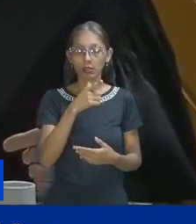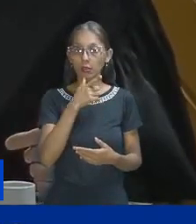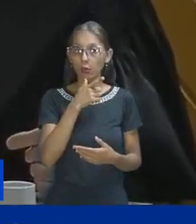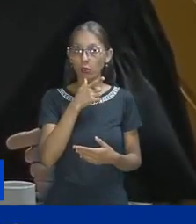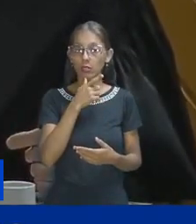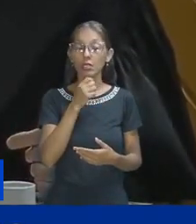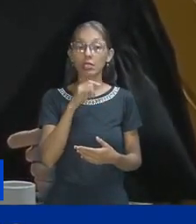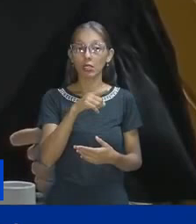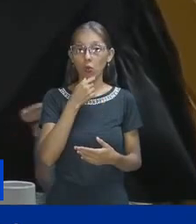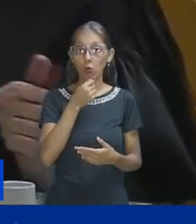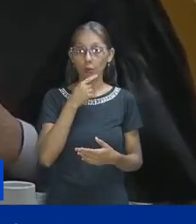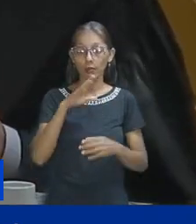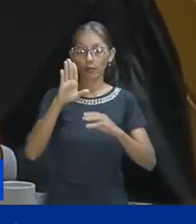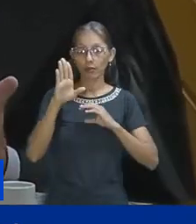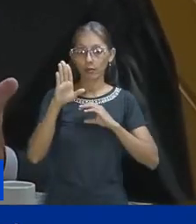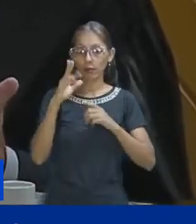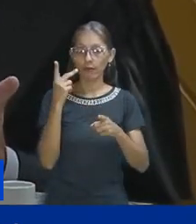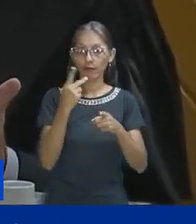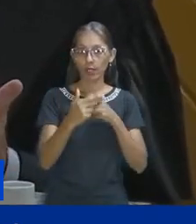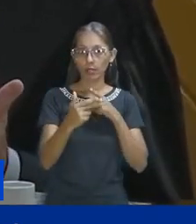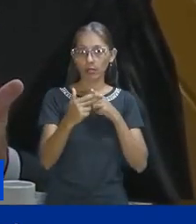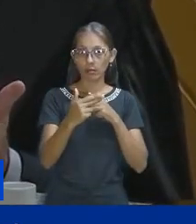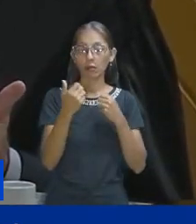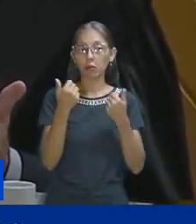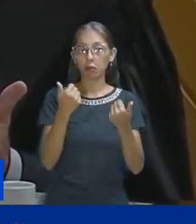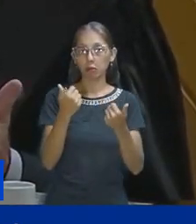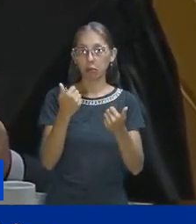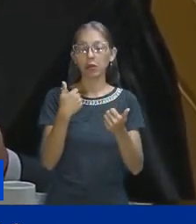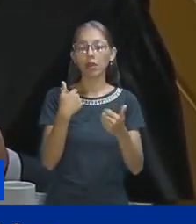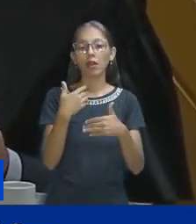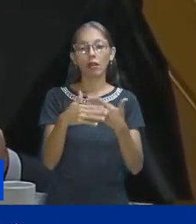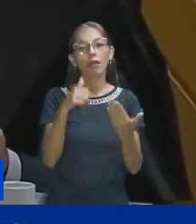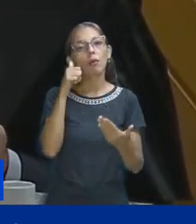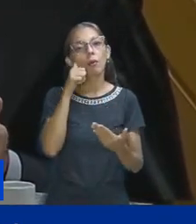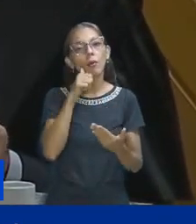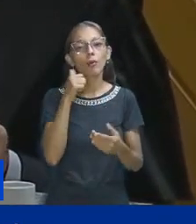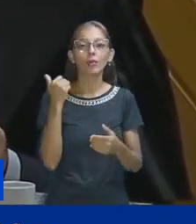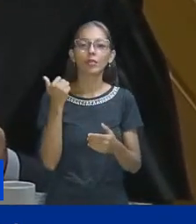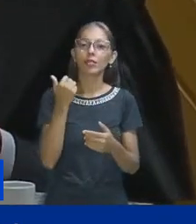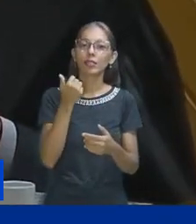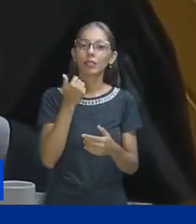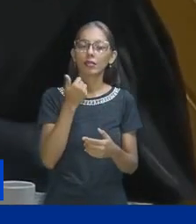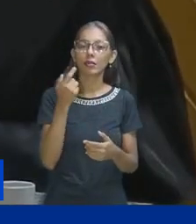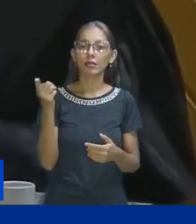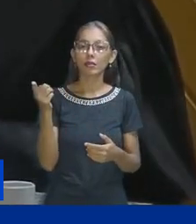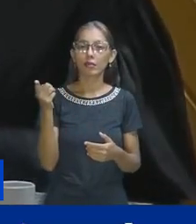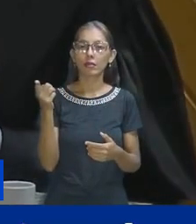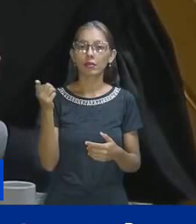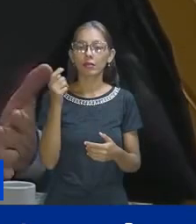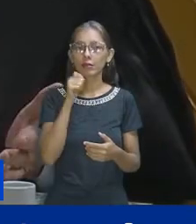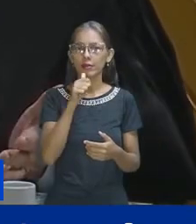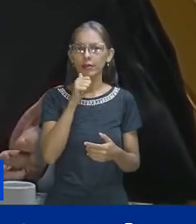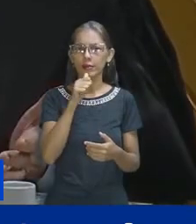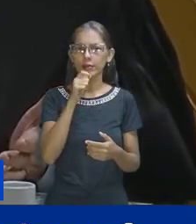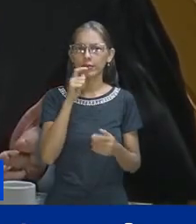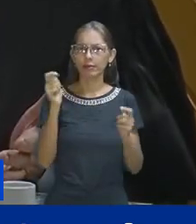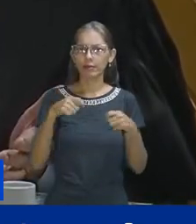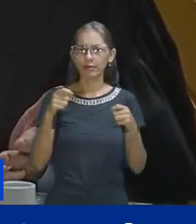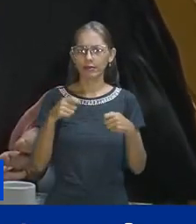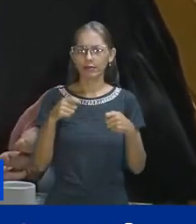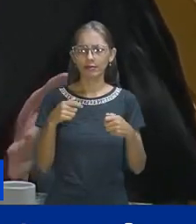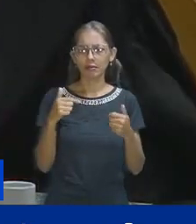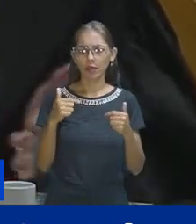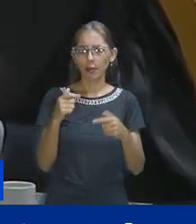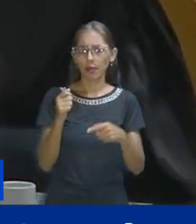eleito. Aqui, foi como bem pontuado pelo relator, isso não foi confirmado em